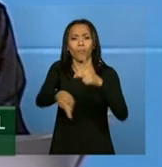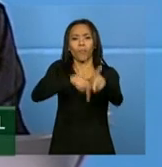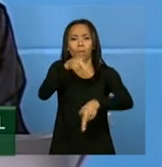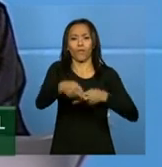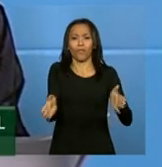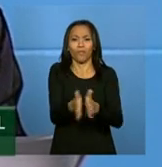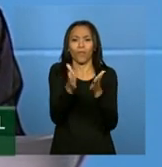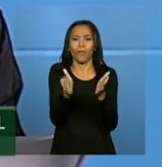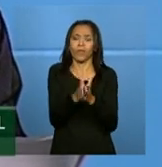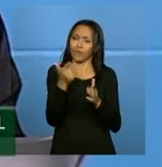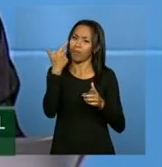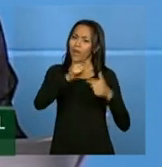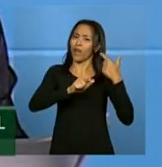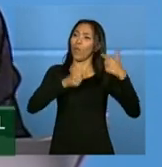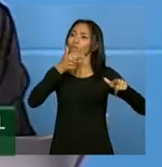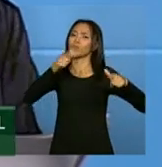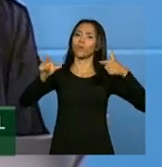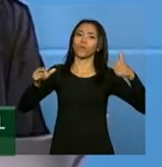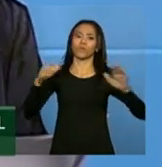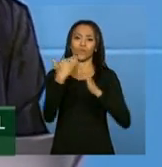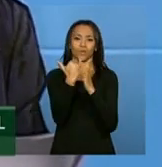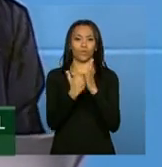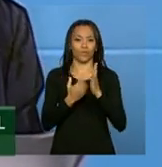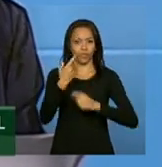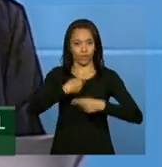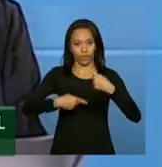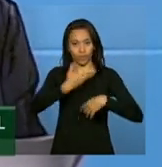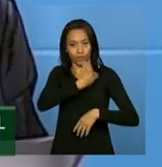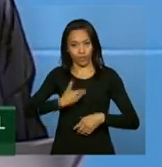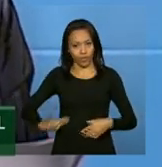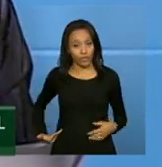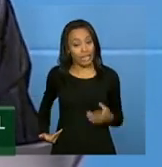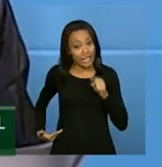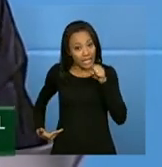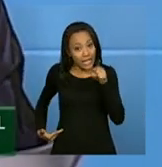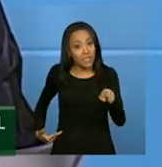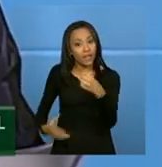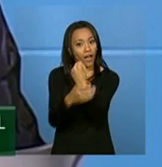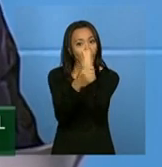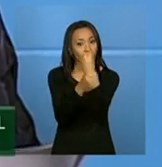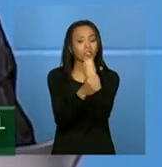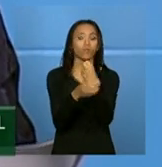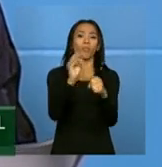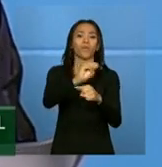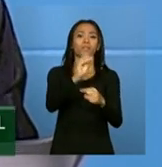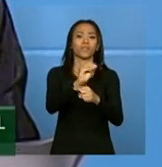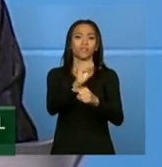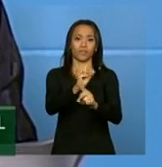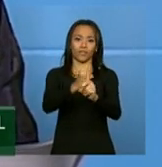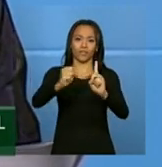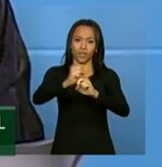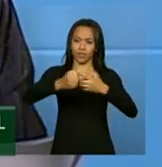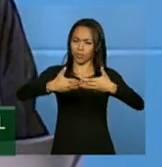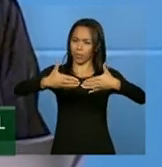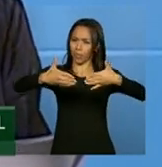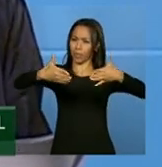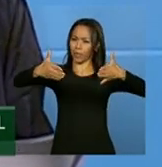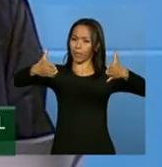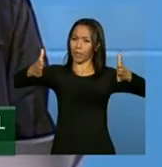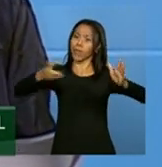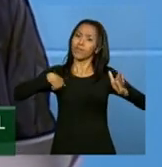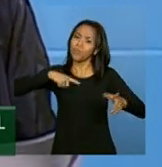as demais políticas públicas, garantindo que esse processo de proteção seja um processo amplo e que, de fato, a gente possa